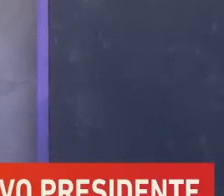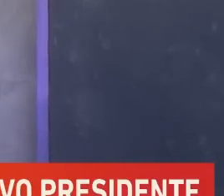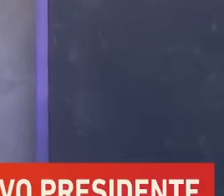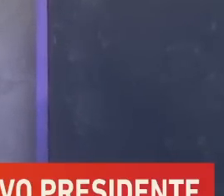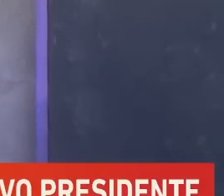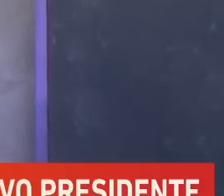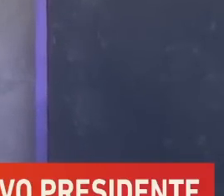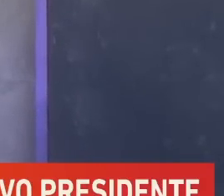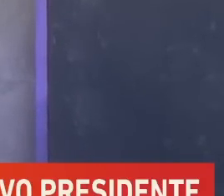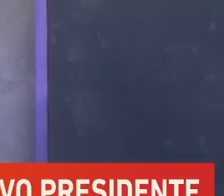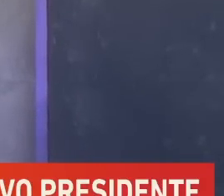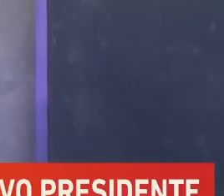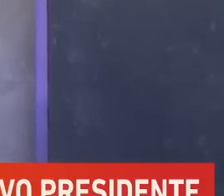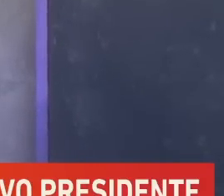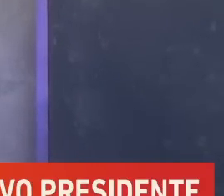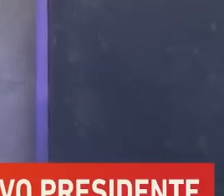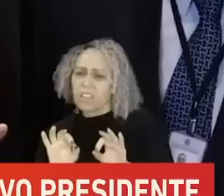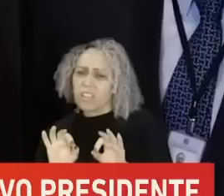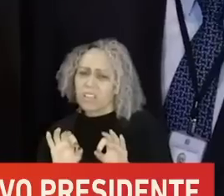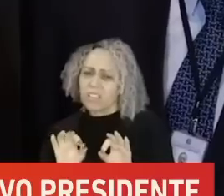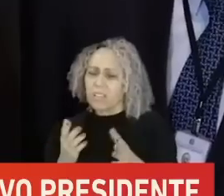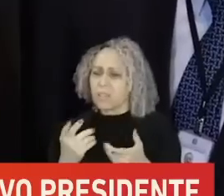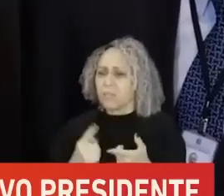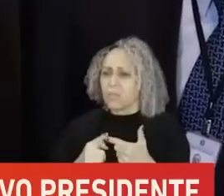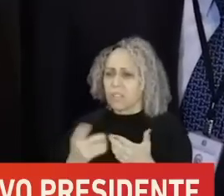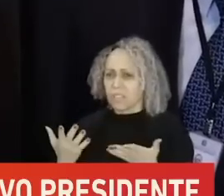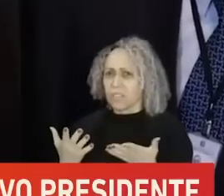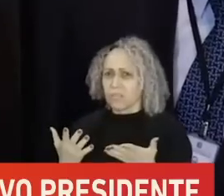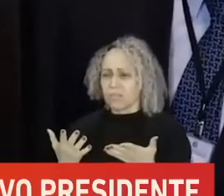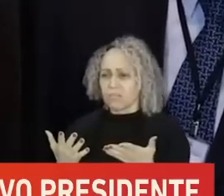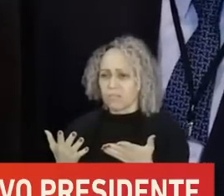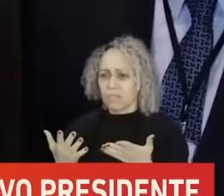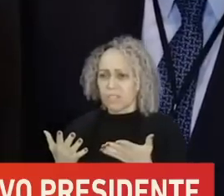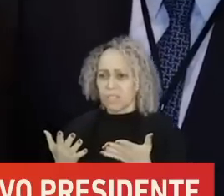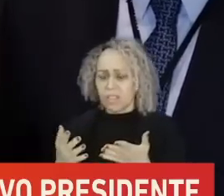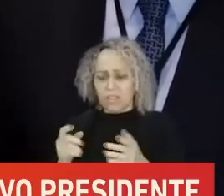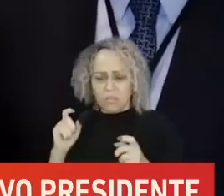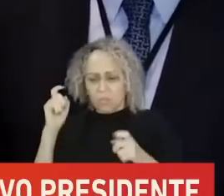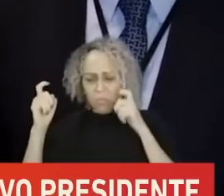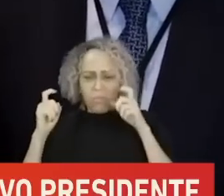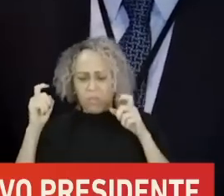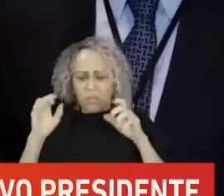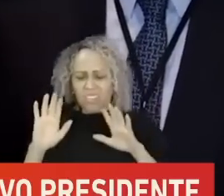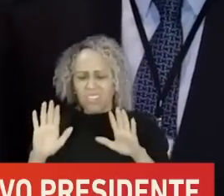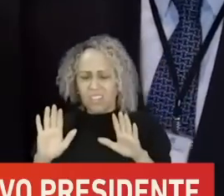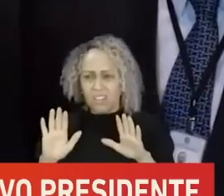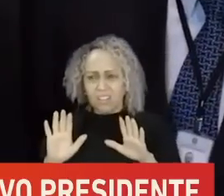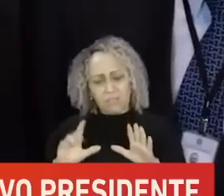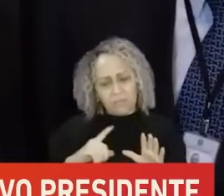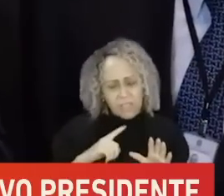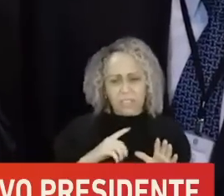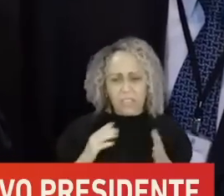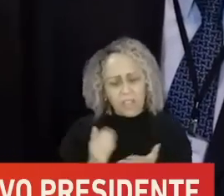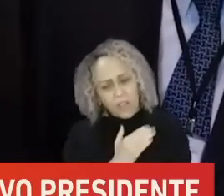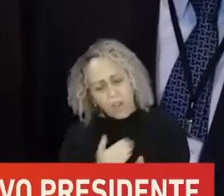Rio conversar com o Matheus Coelzer, que tem mais informações diretamente da sede do banco BNDES. Já